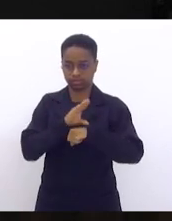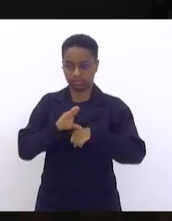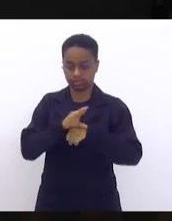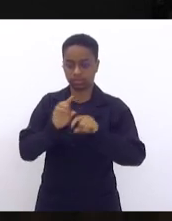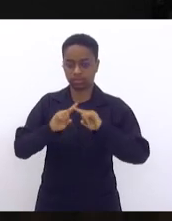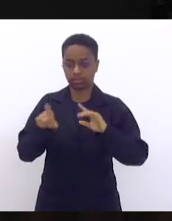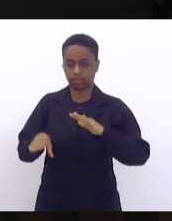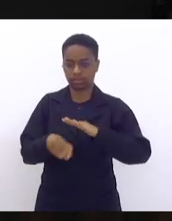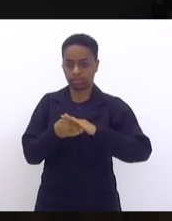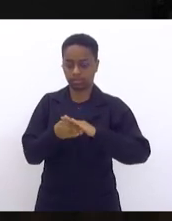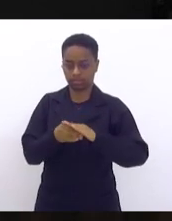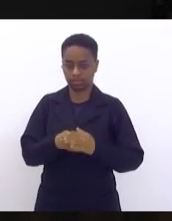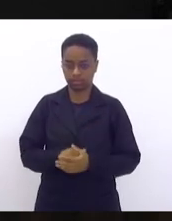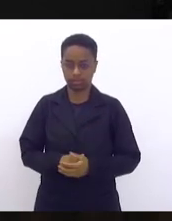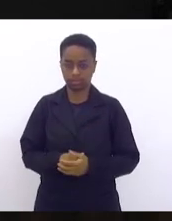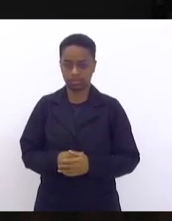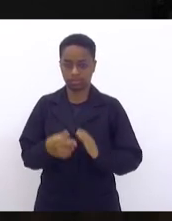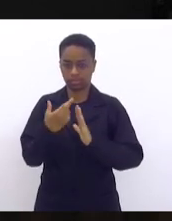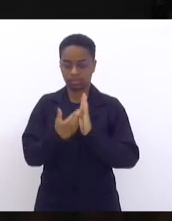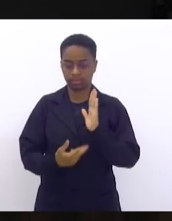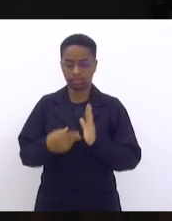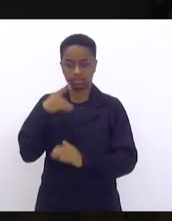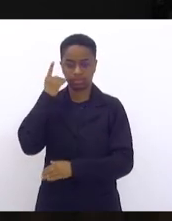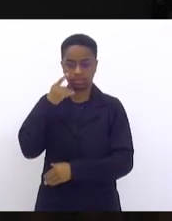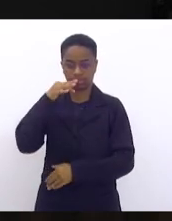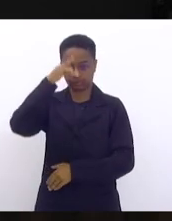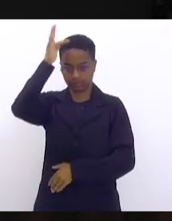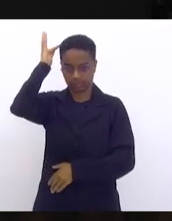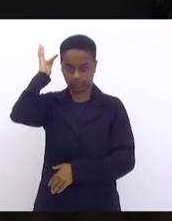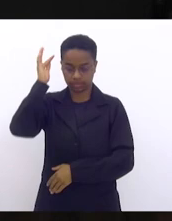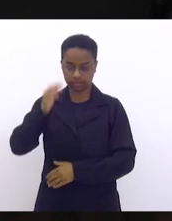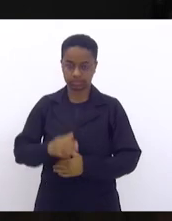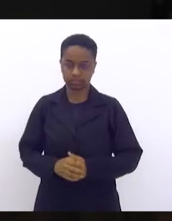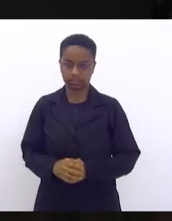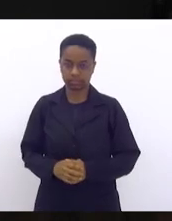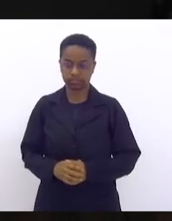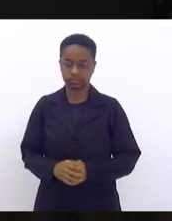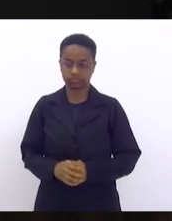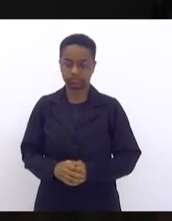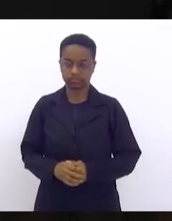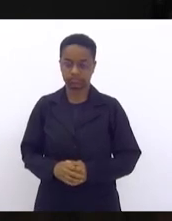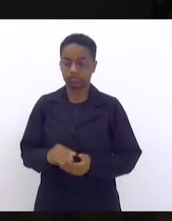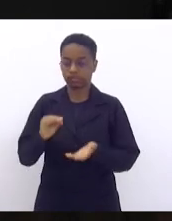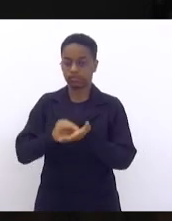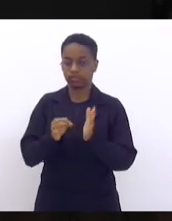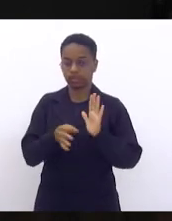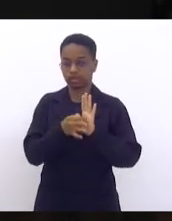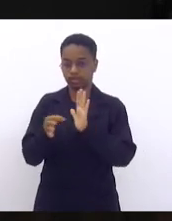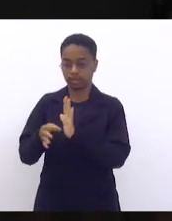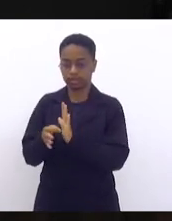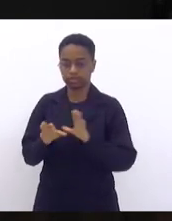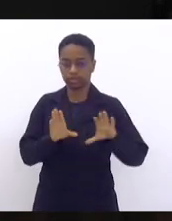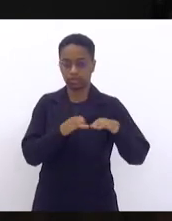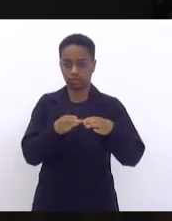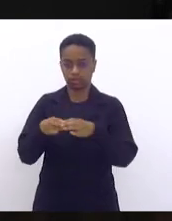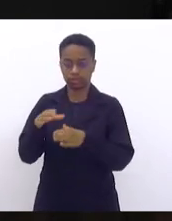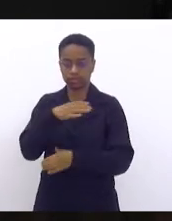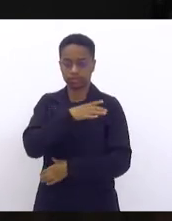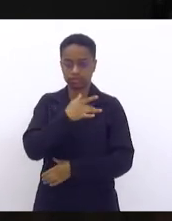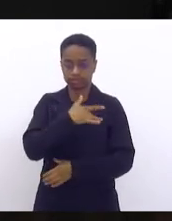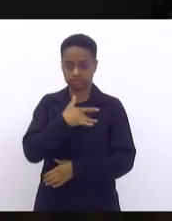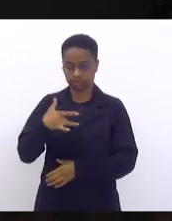Constitucionalidade com emendas, relator deputado Fred Pacheco, pendendo de pareceres das Comissões de